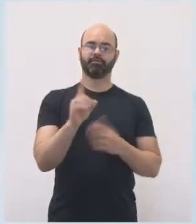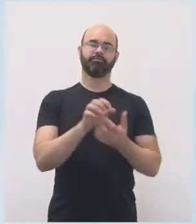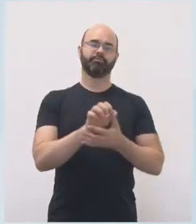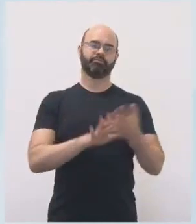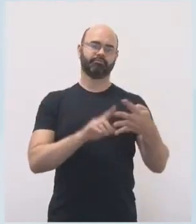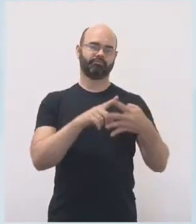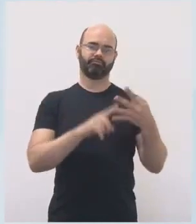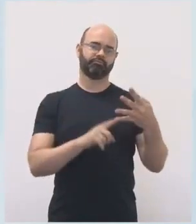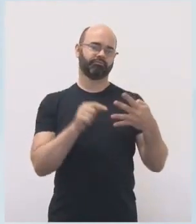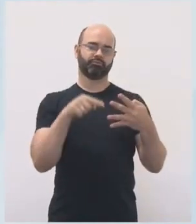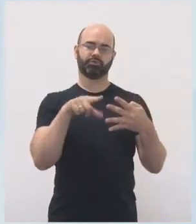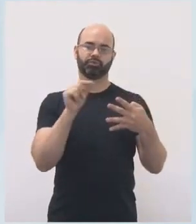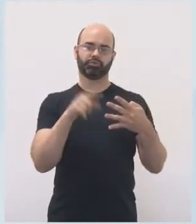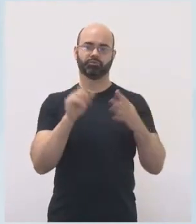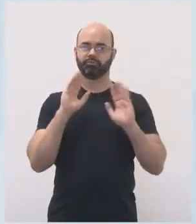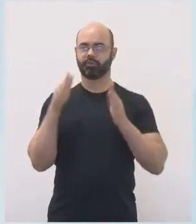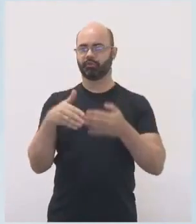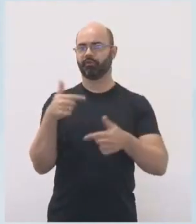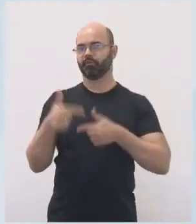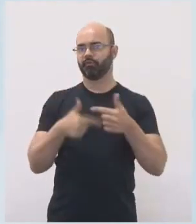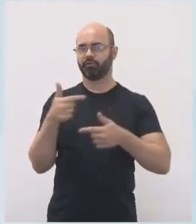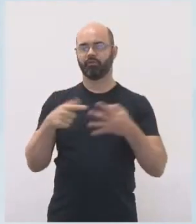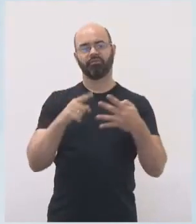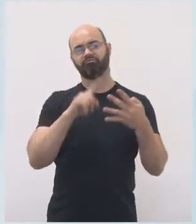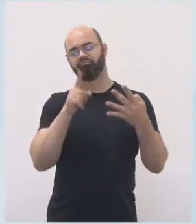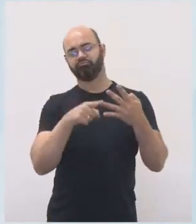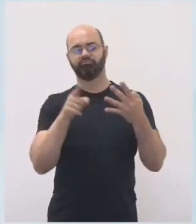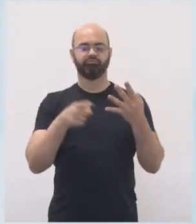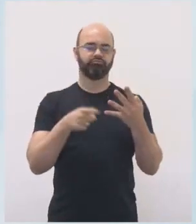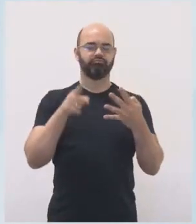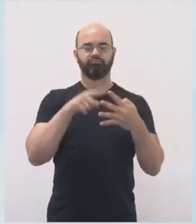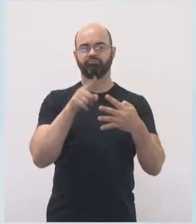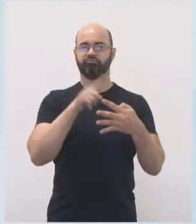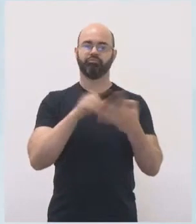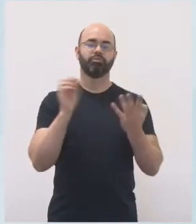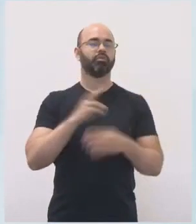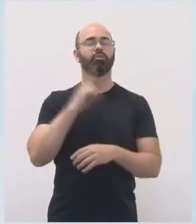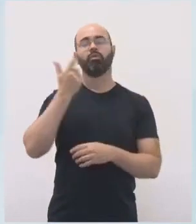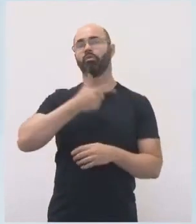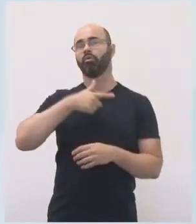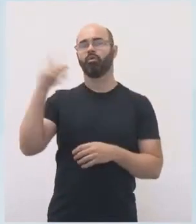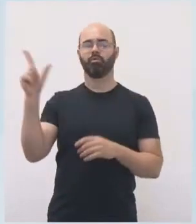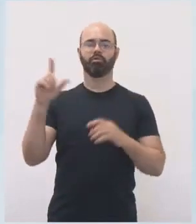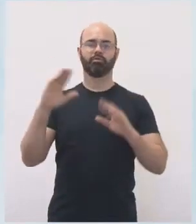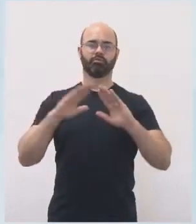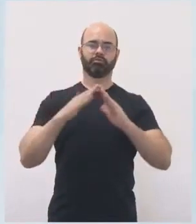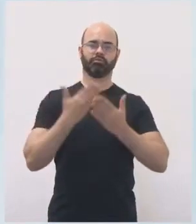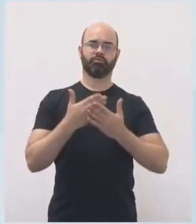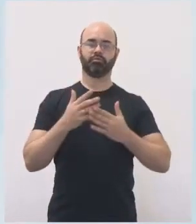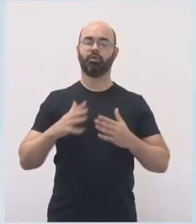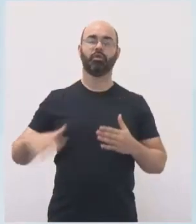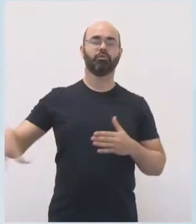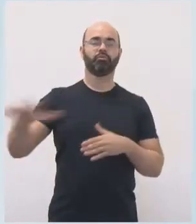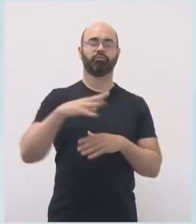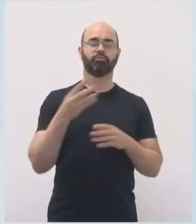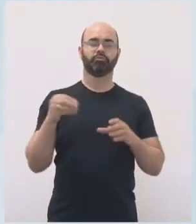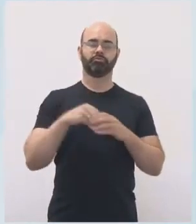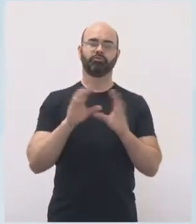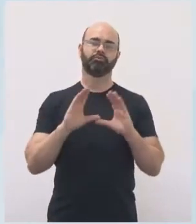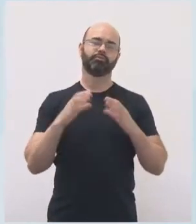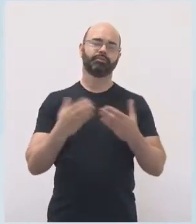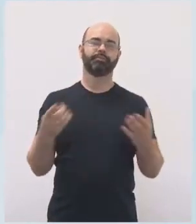as 4 pode ser o foco da ação, como uma outra que englobe toda a comunidade escolar, num dia de a gente ter rodas